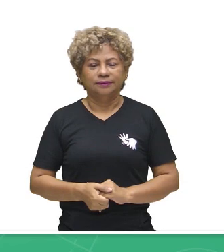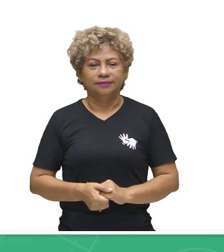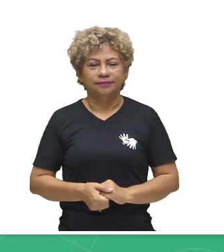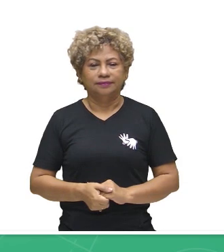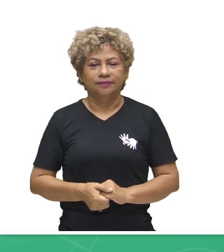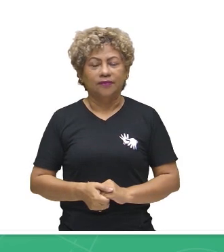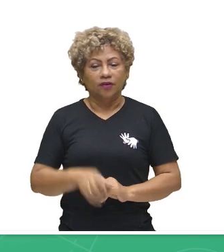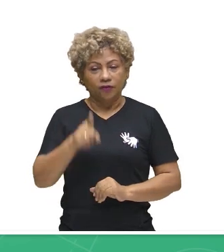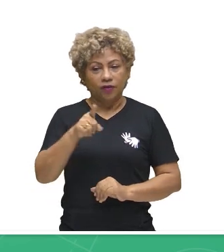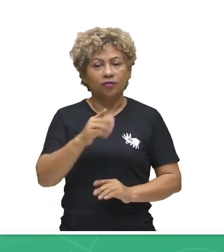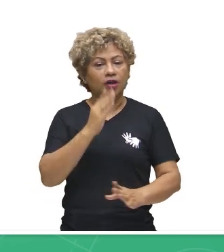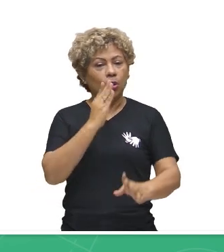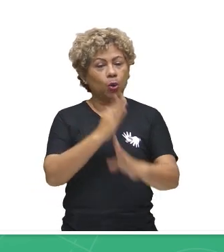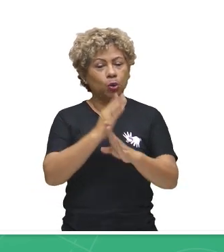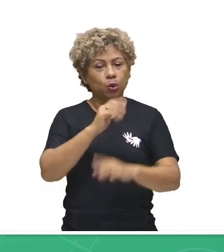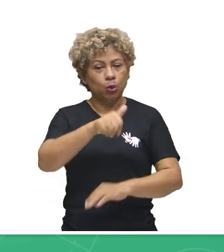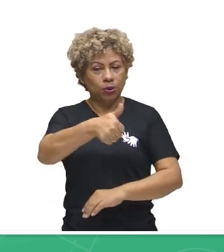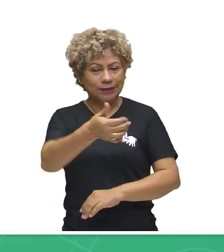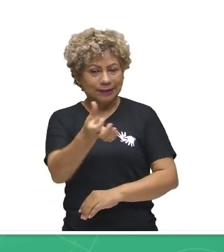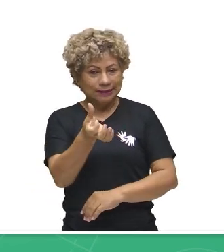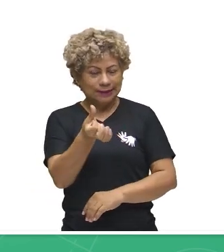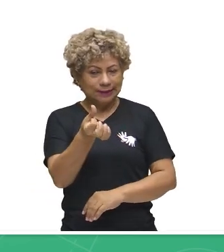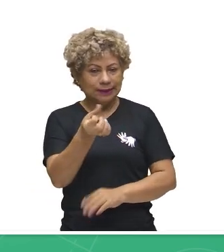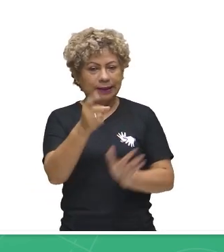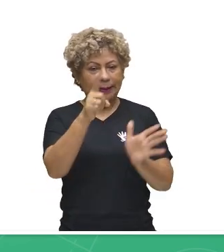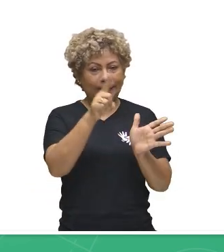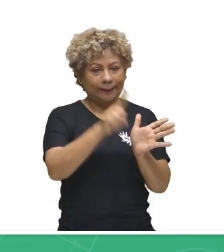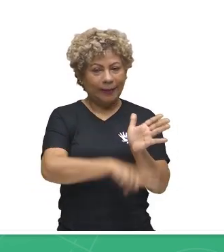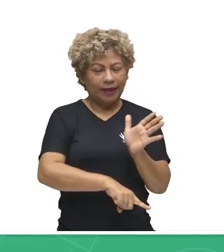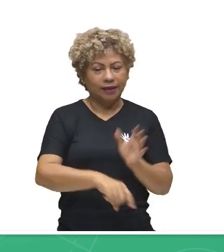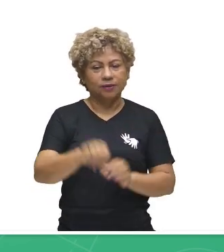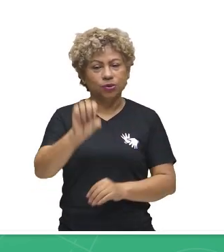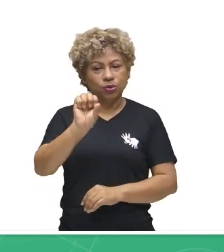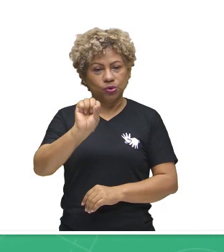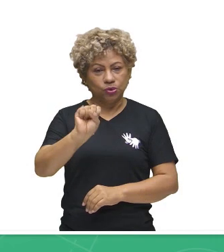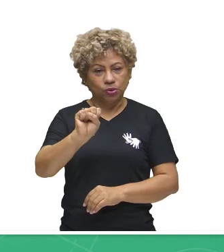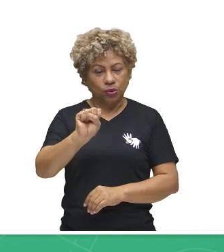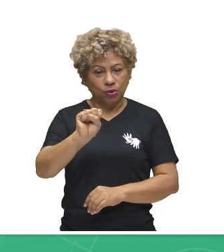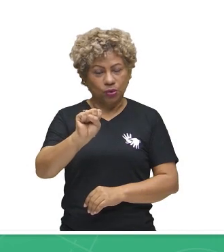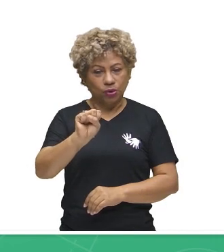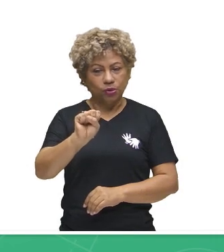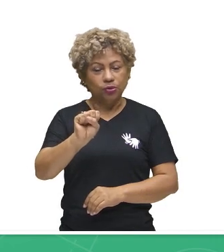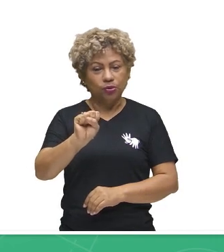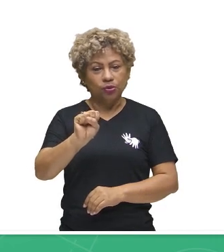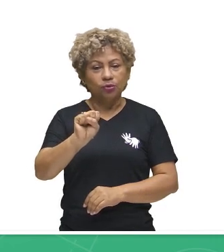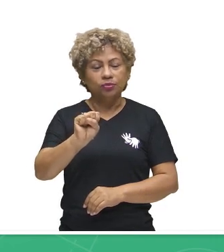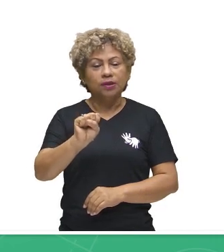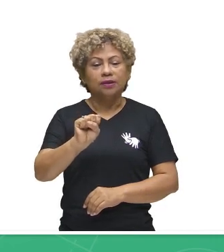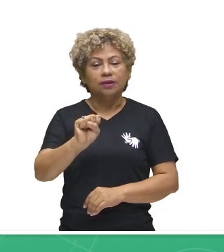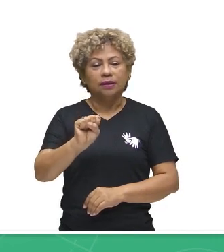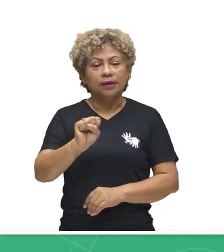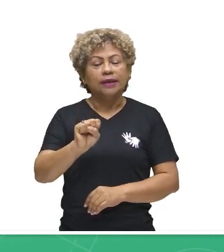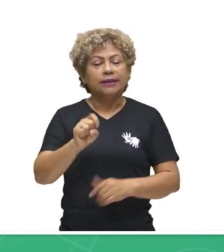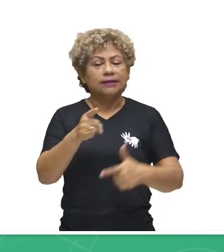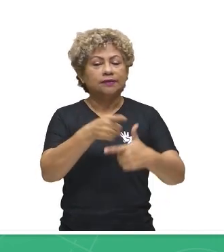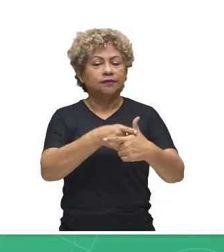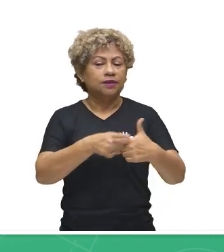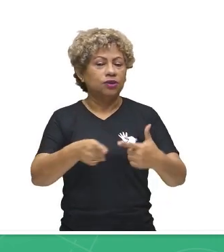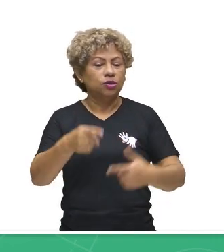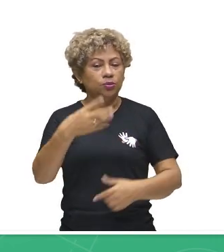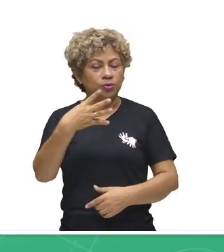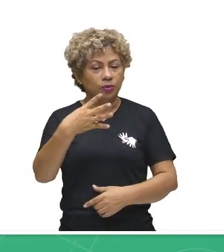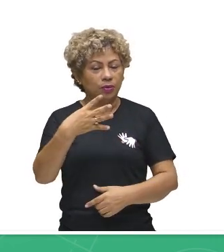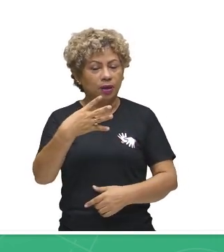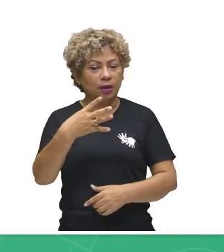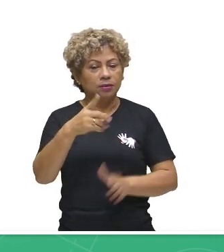achou 16 menos 8 dividido por 4